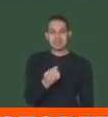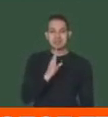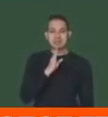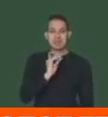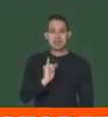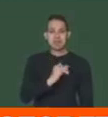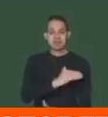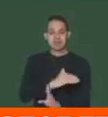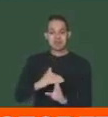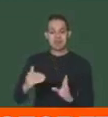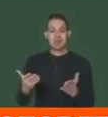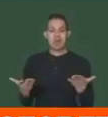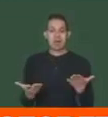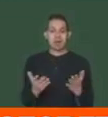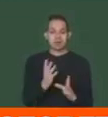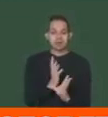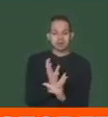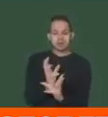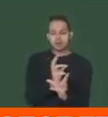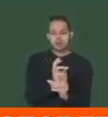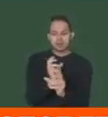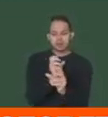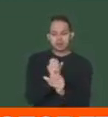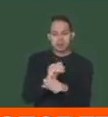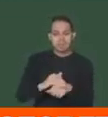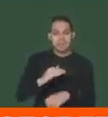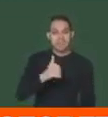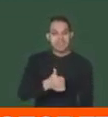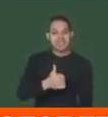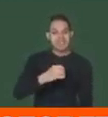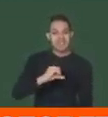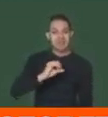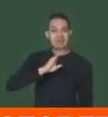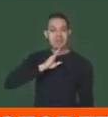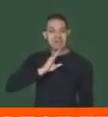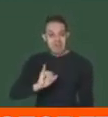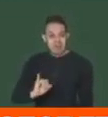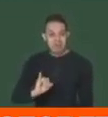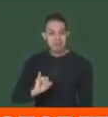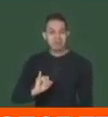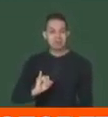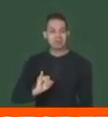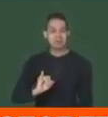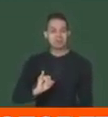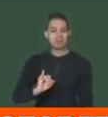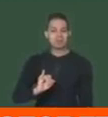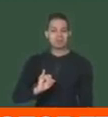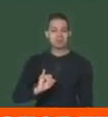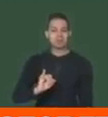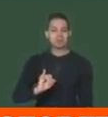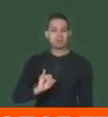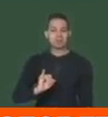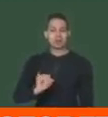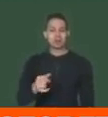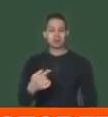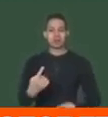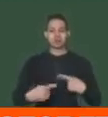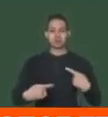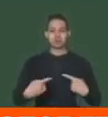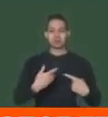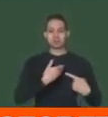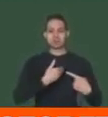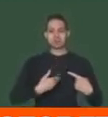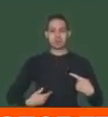se estipula um volume maior de 19 bilhões, o que liquida qualquer política pública